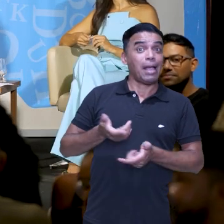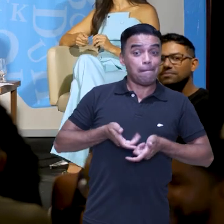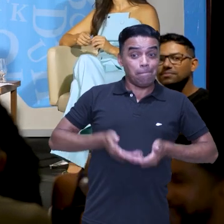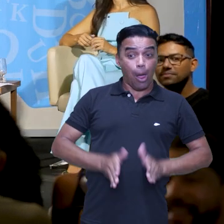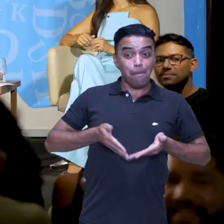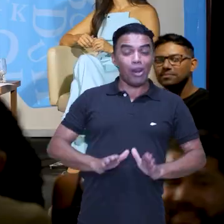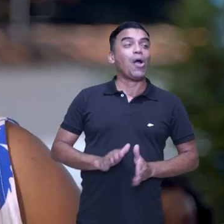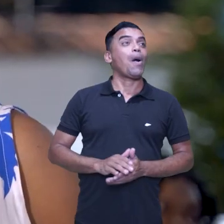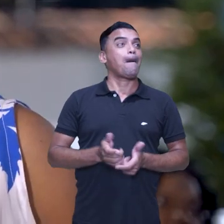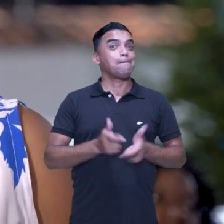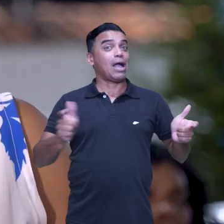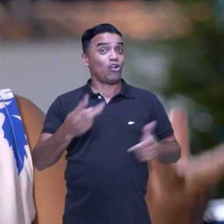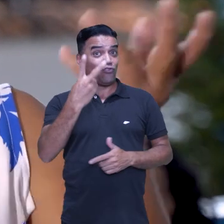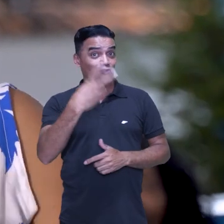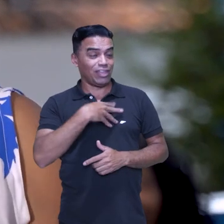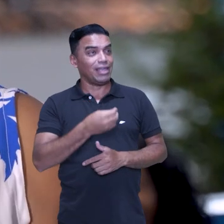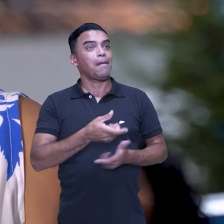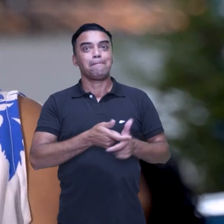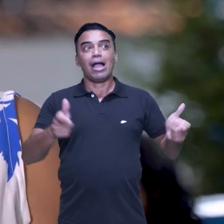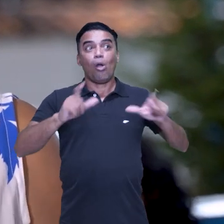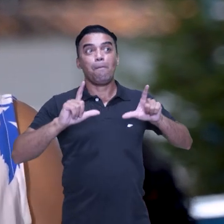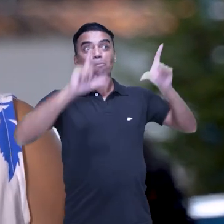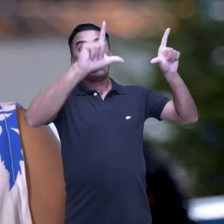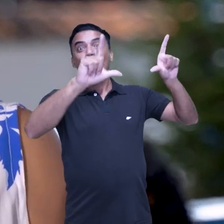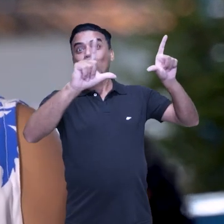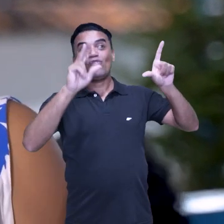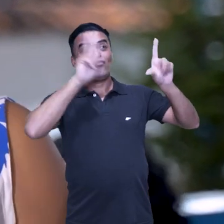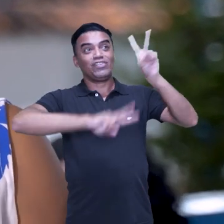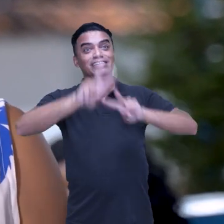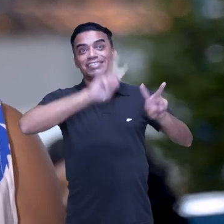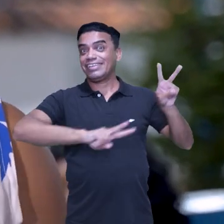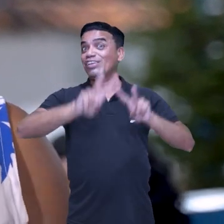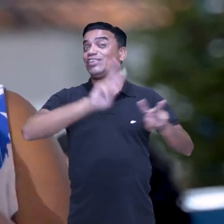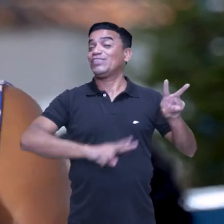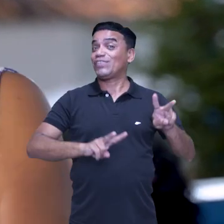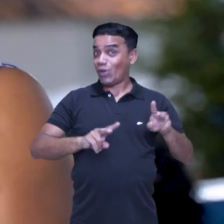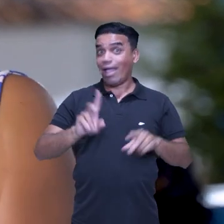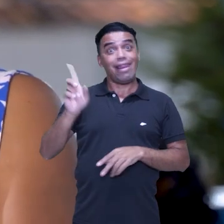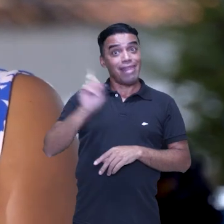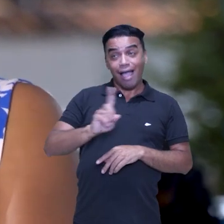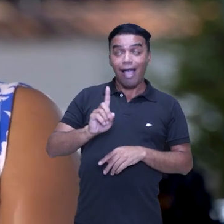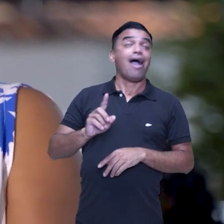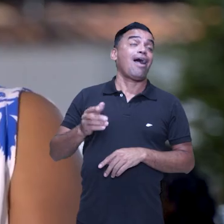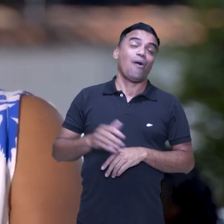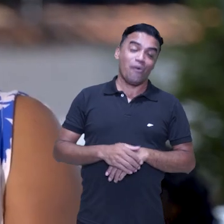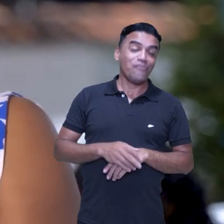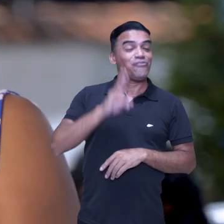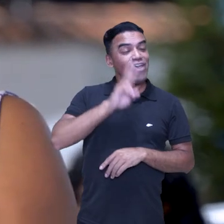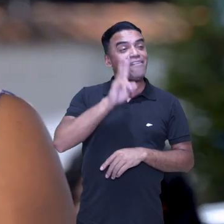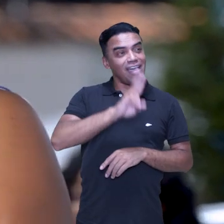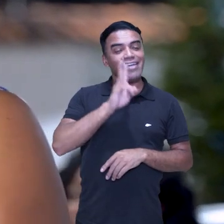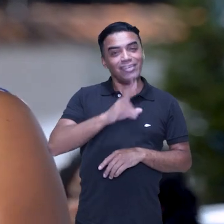quantidade. Produziu em maior quantidade depois que apareceu lá no muro, né? Ela não é mais invisível, né? Então, eu só quero